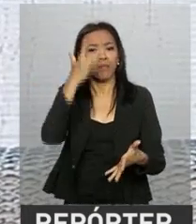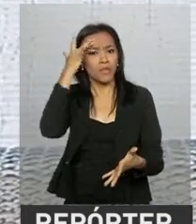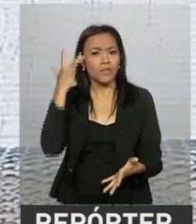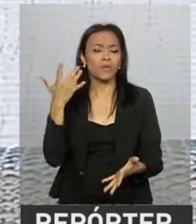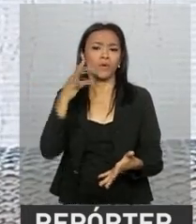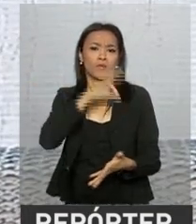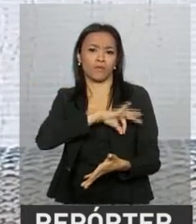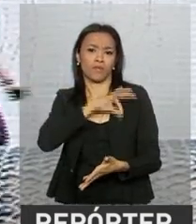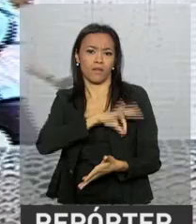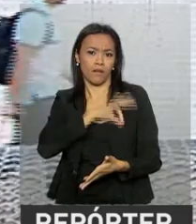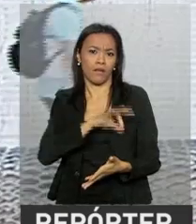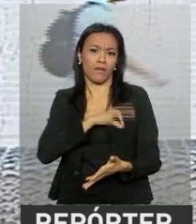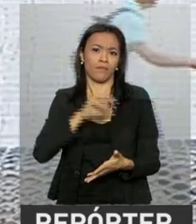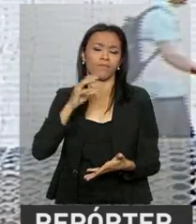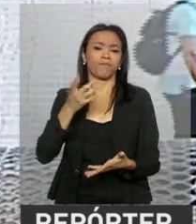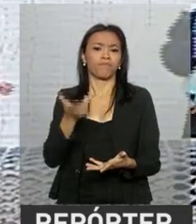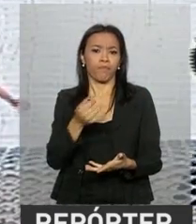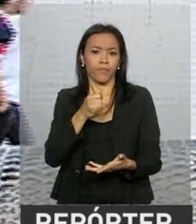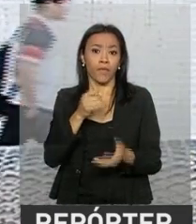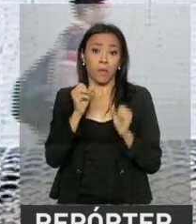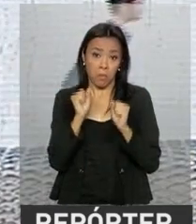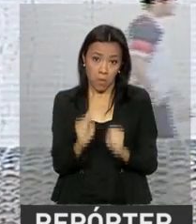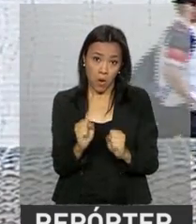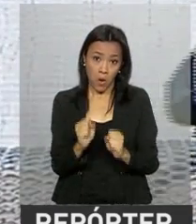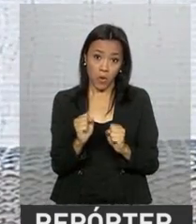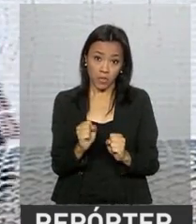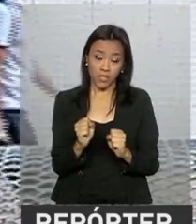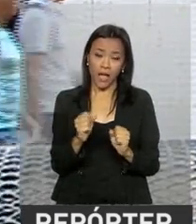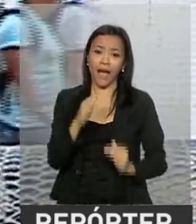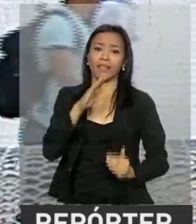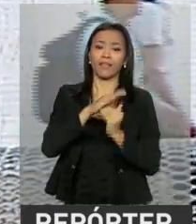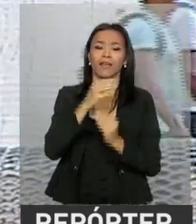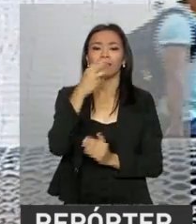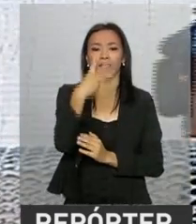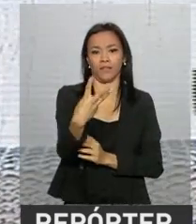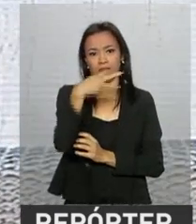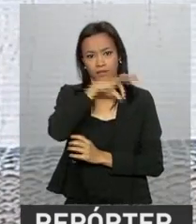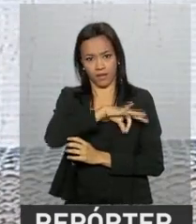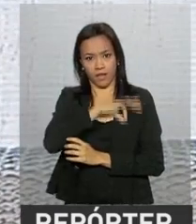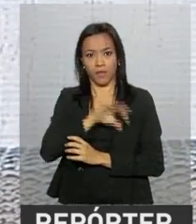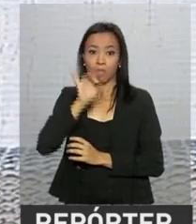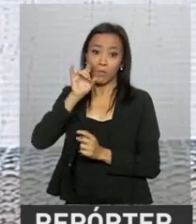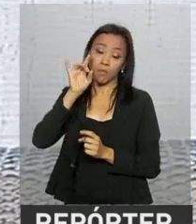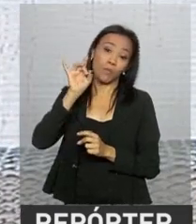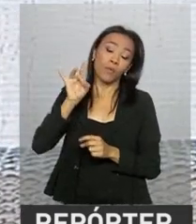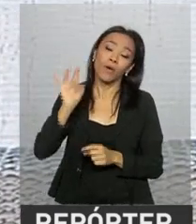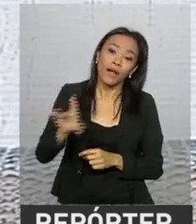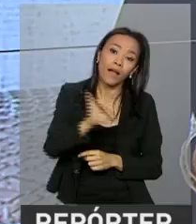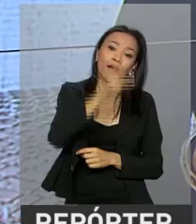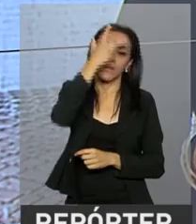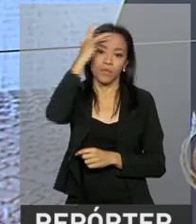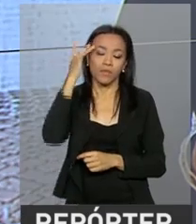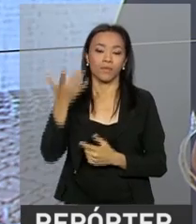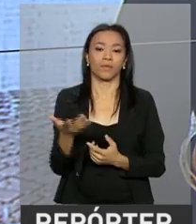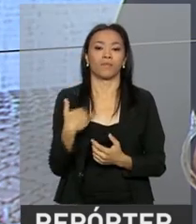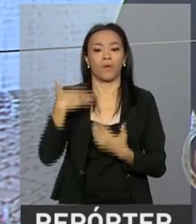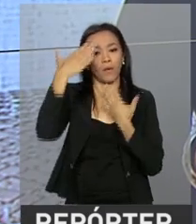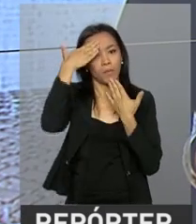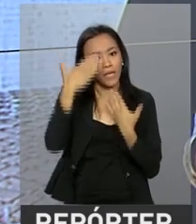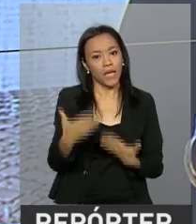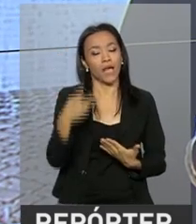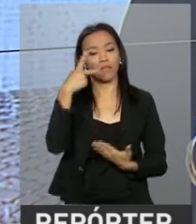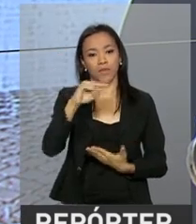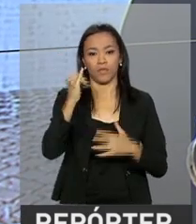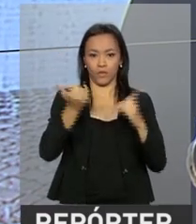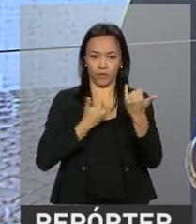renda familiar podem participar, pessoas com renda familiar, de até 3 salários mínimos por pessoa. Renata. Obrigada, Gabriela, pelas